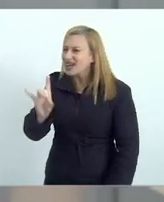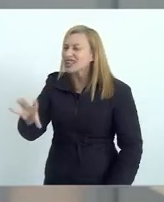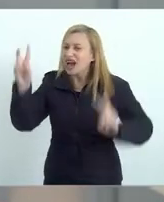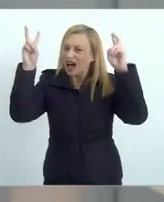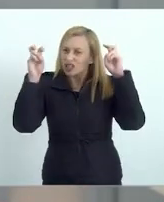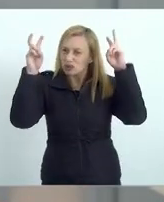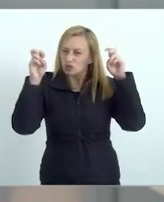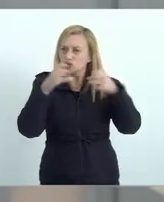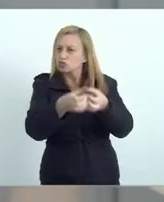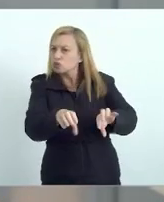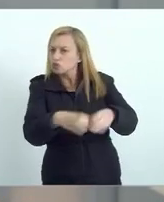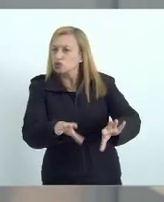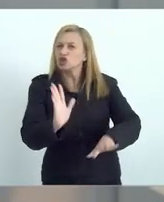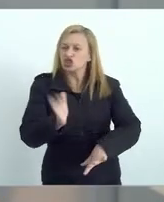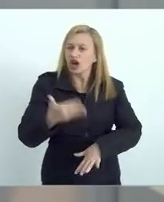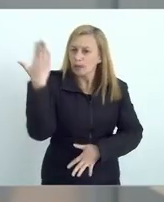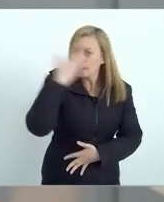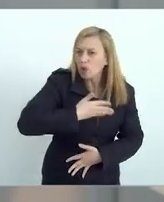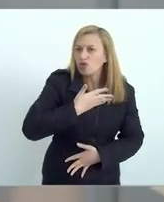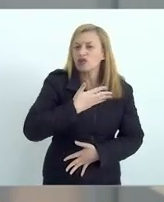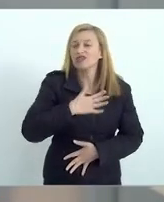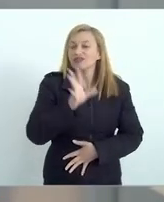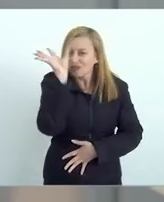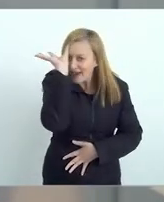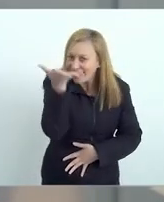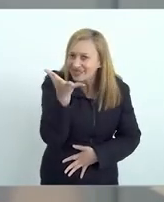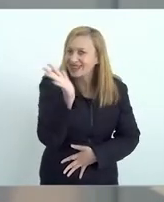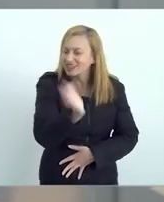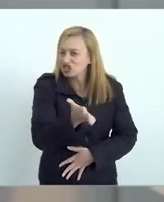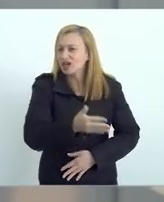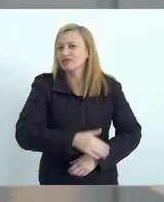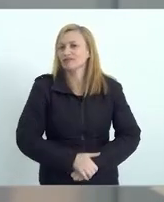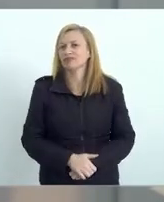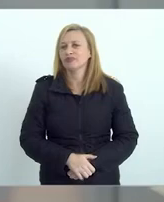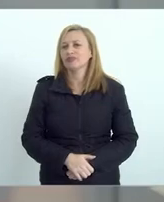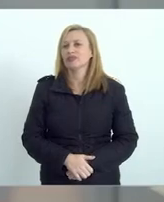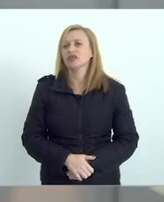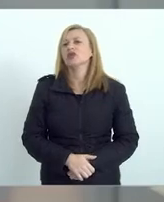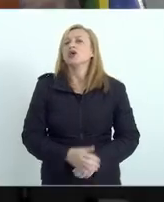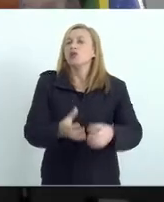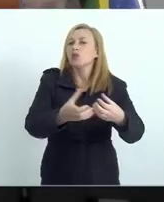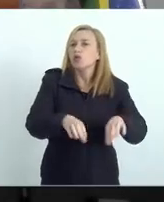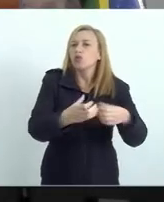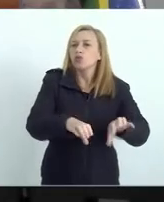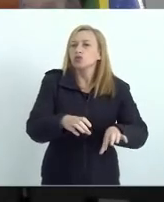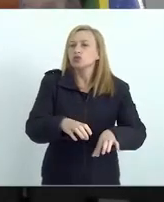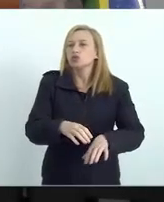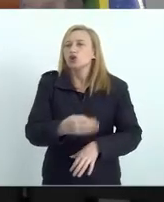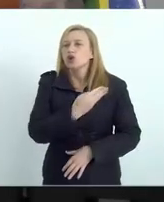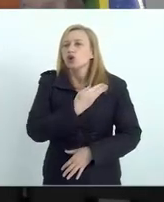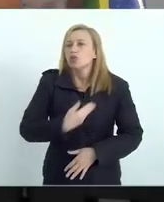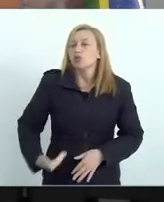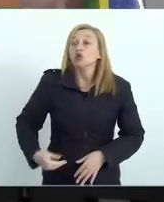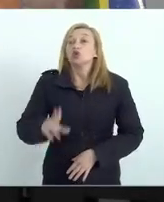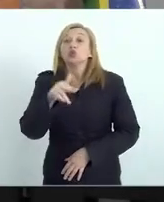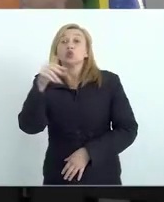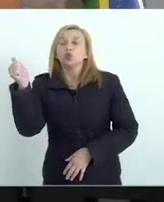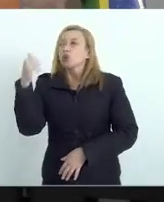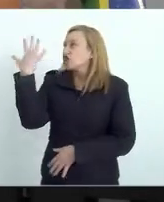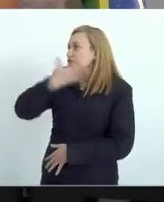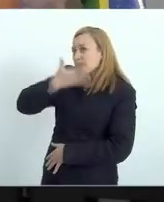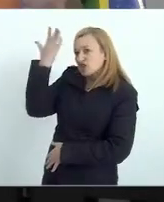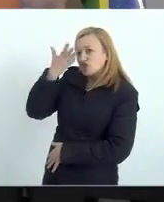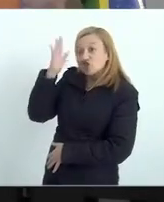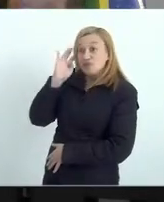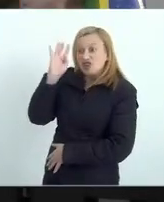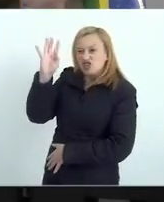público o e as provas já estão sendo realizado já estão dados concursos que nunca se imaginavam que teria